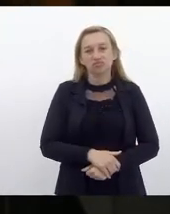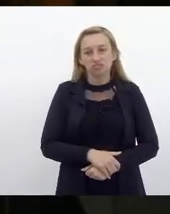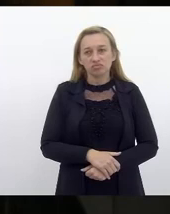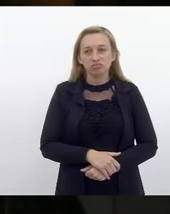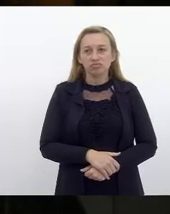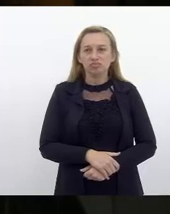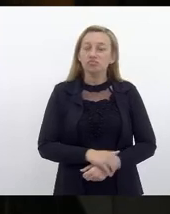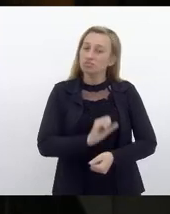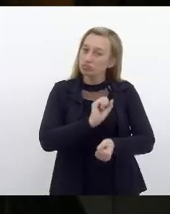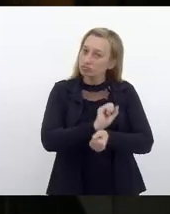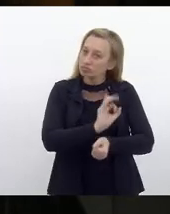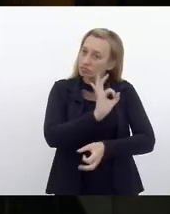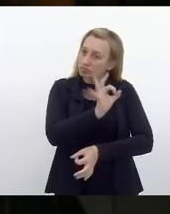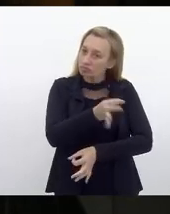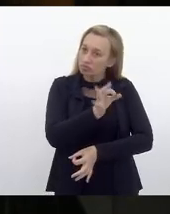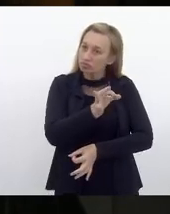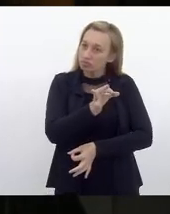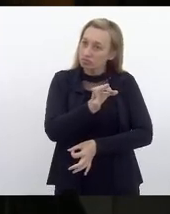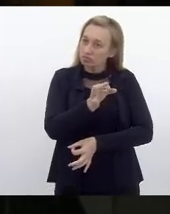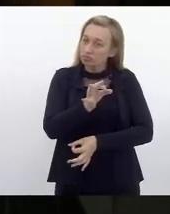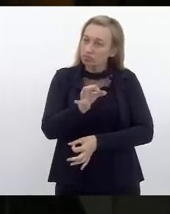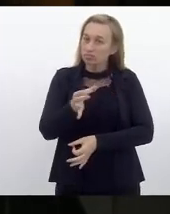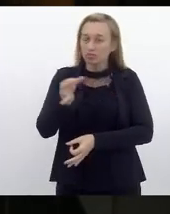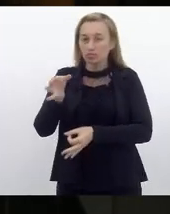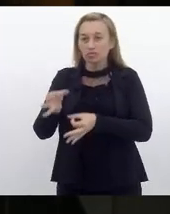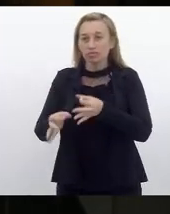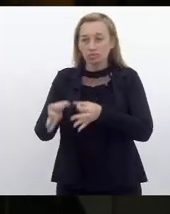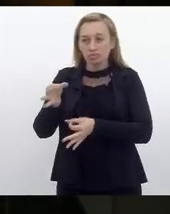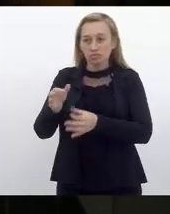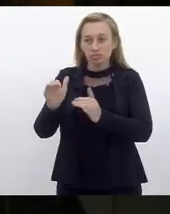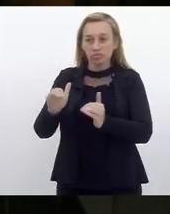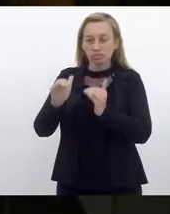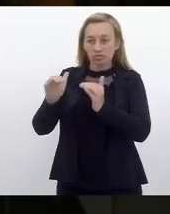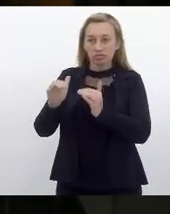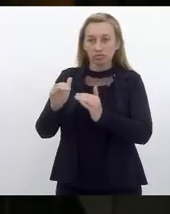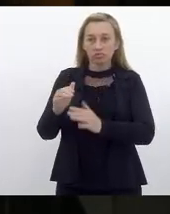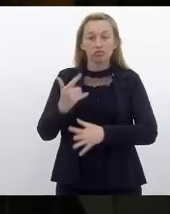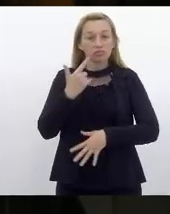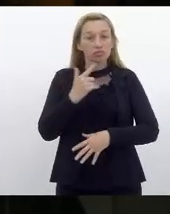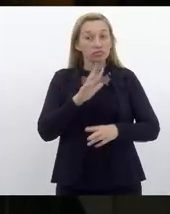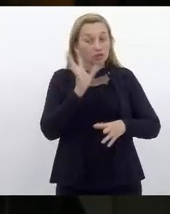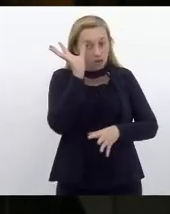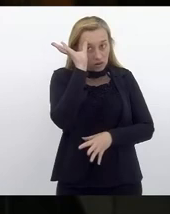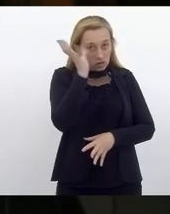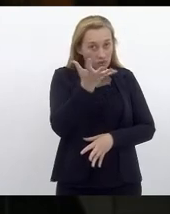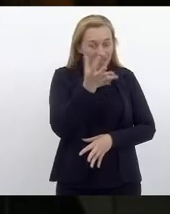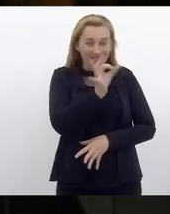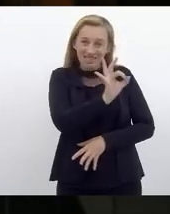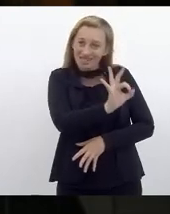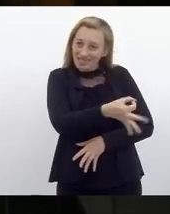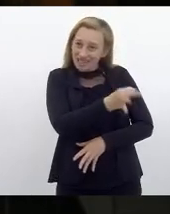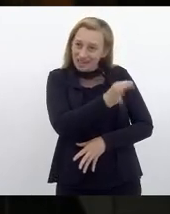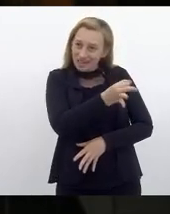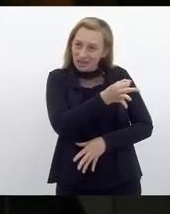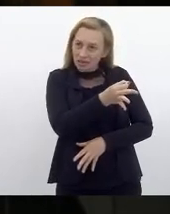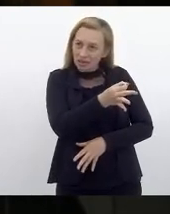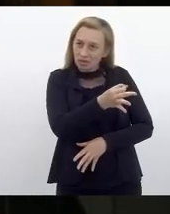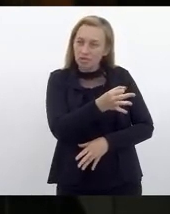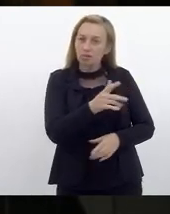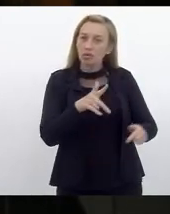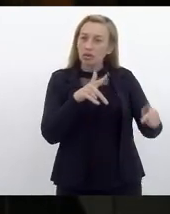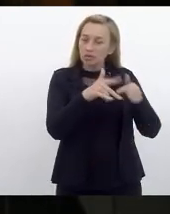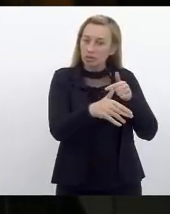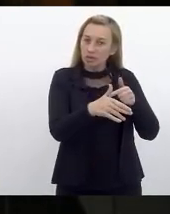Aguardo confiante que as autoridades irão tomar as suas medidas necessárias para poder